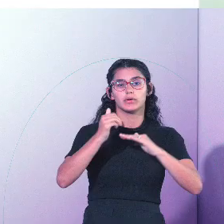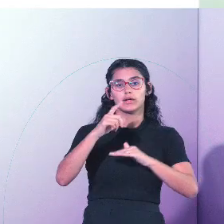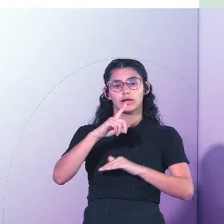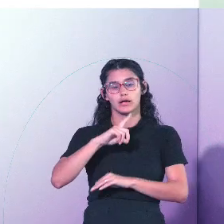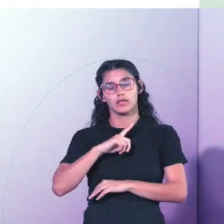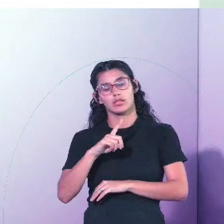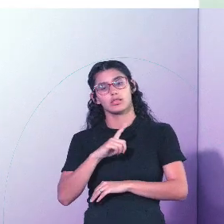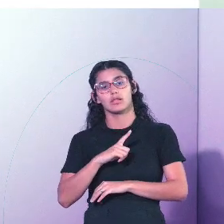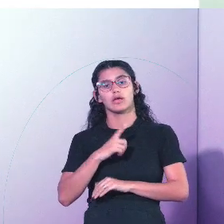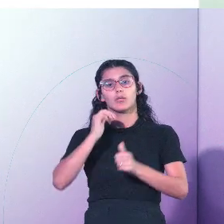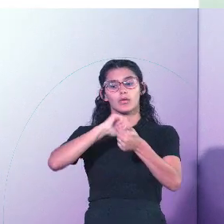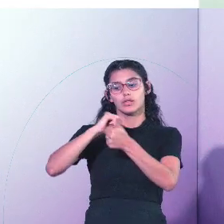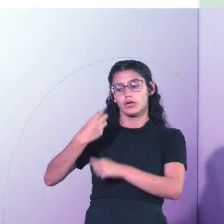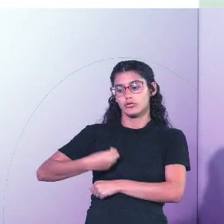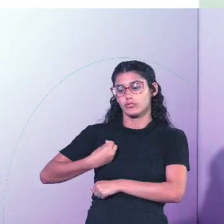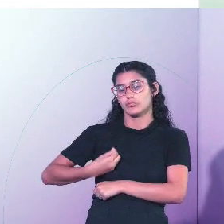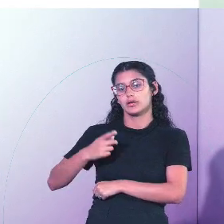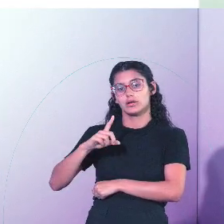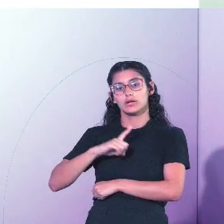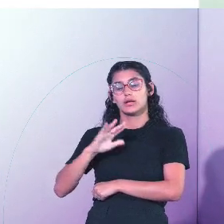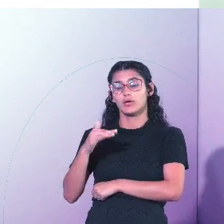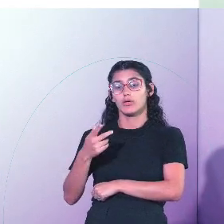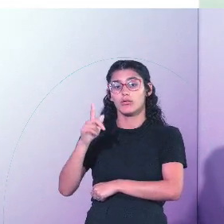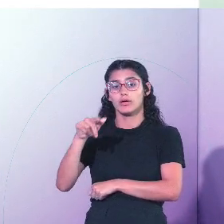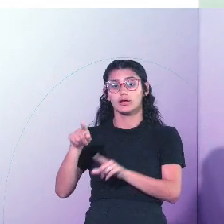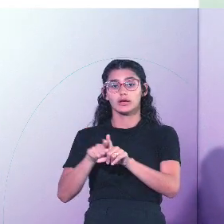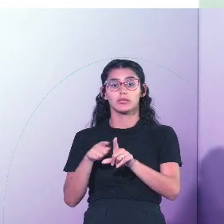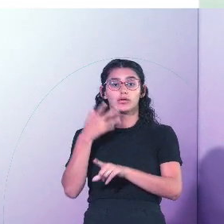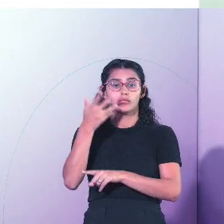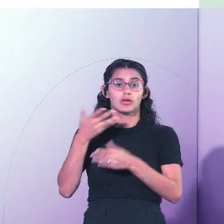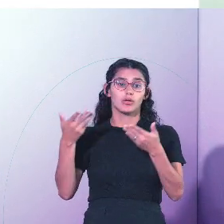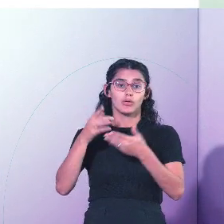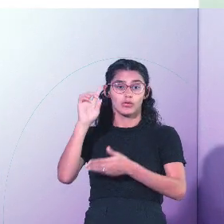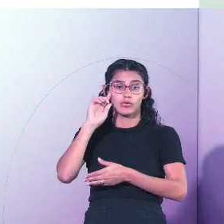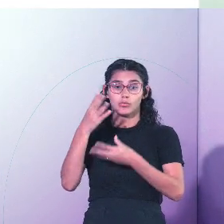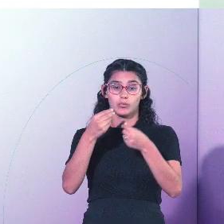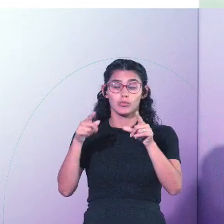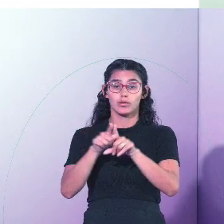exemplo, qualidade de vida. Qualidade de vida está muito falada hoje em dia, mas